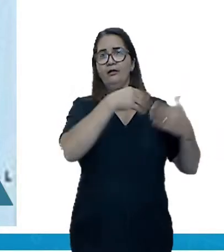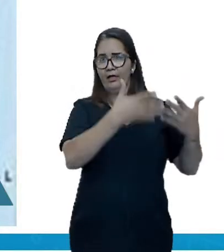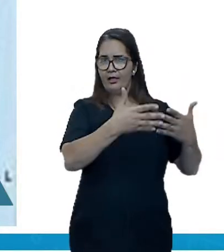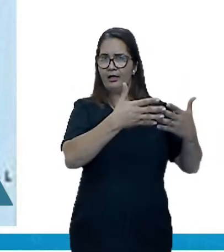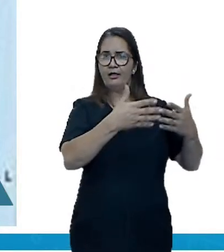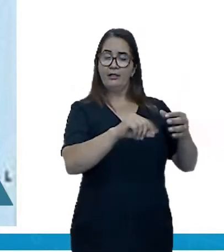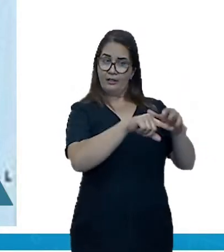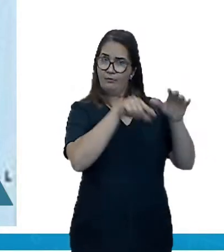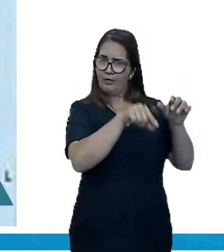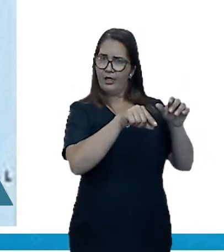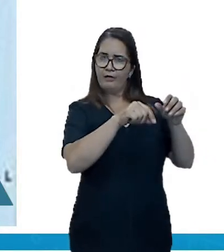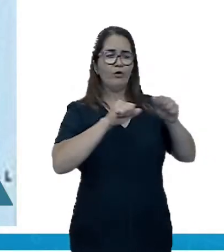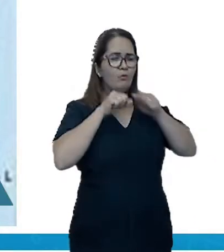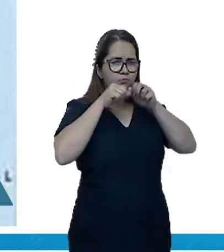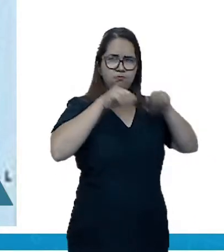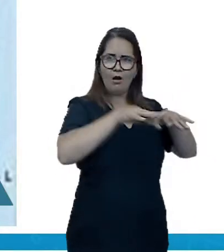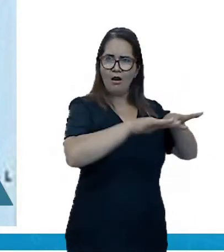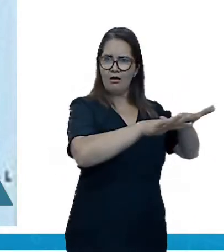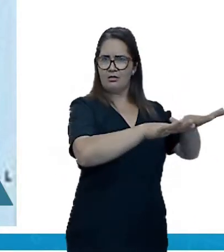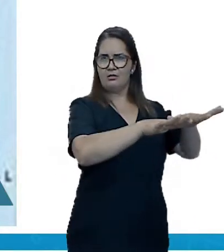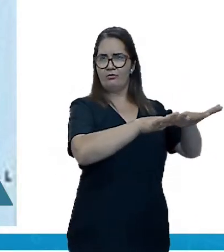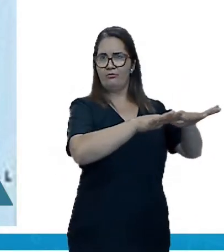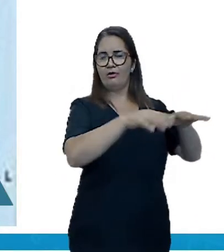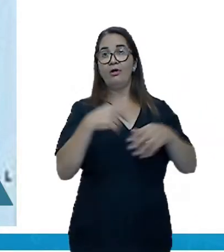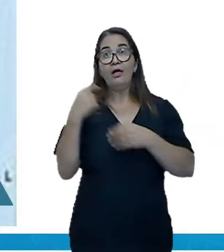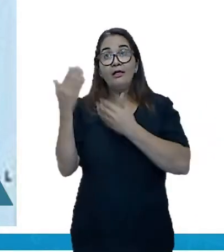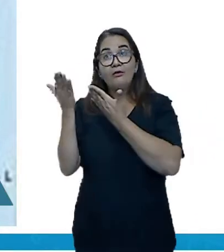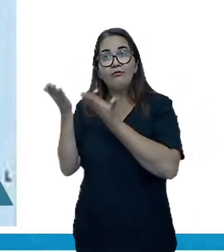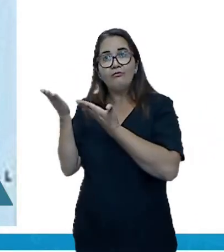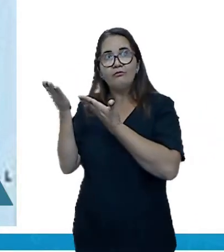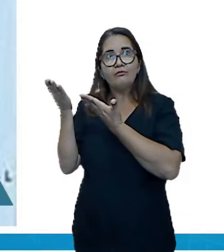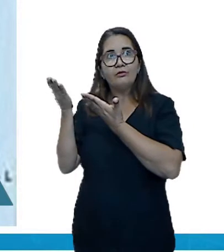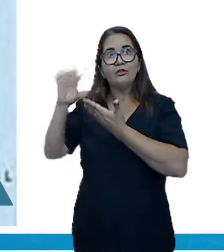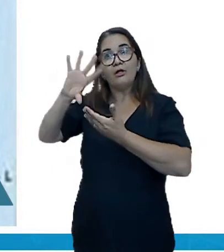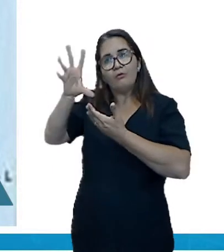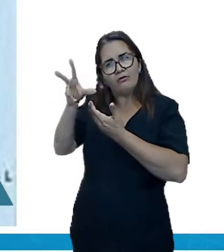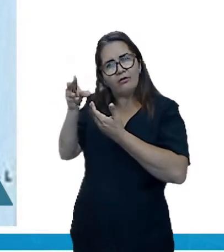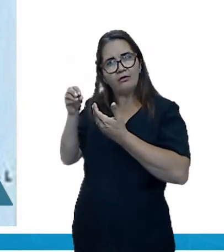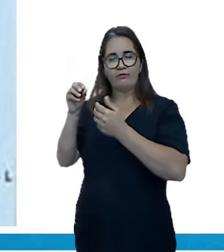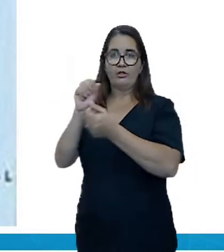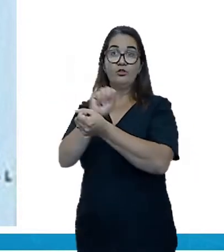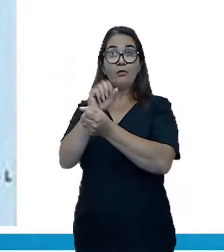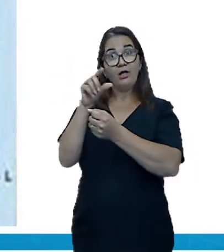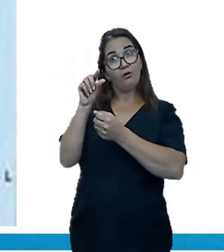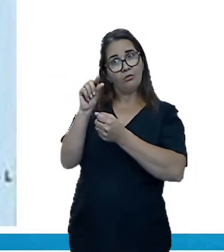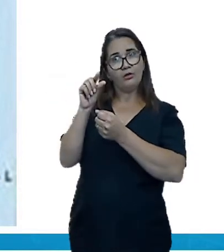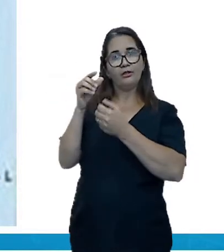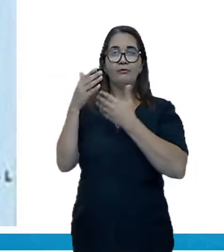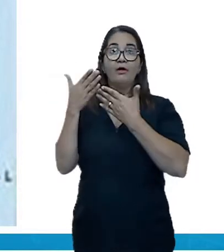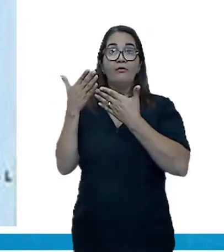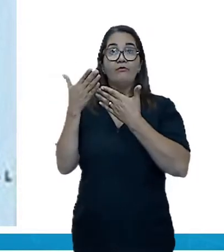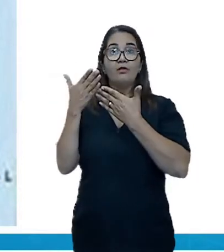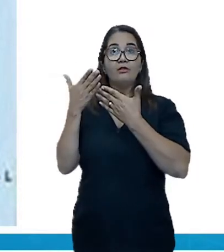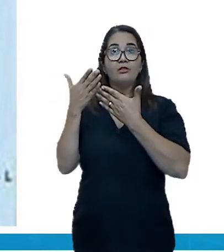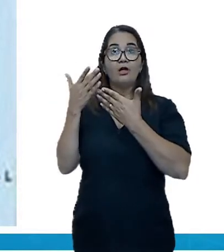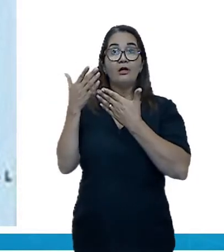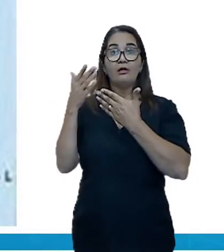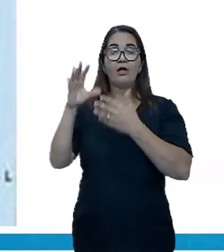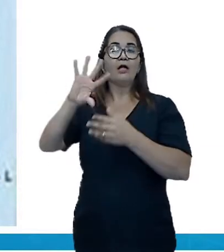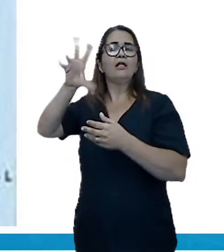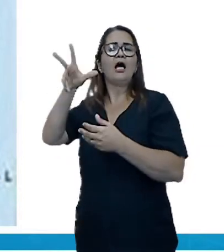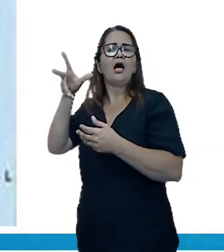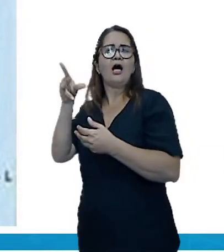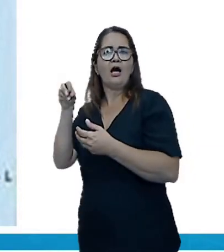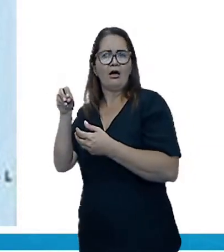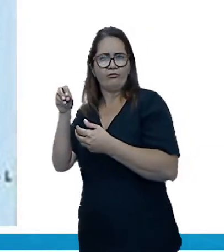em direção ao sul da Península Arábica. Só uma pausa aqui na nossa aula. Essa da África para o